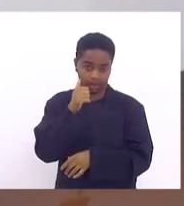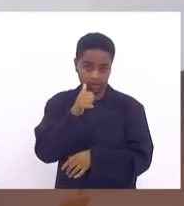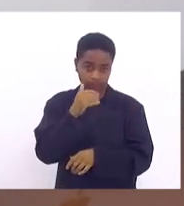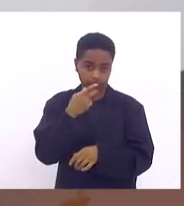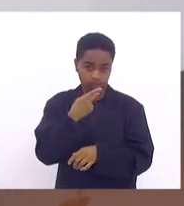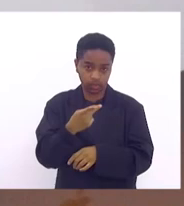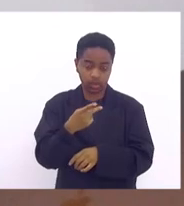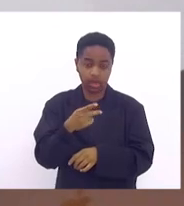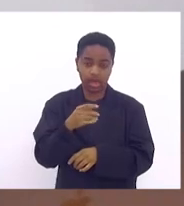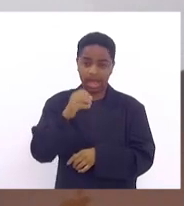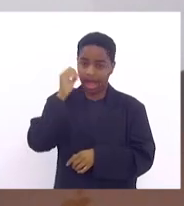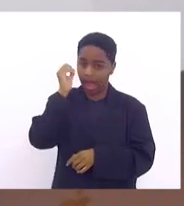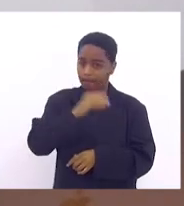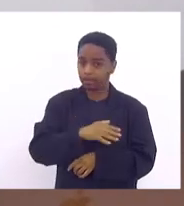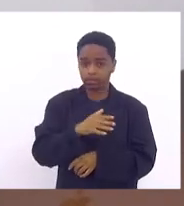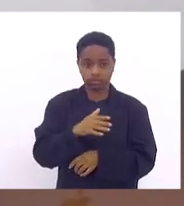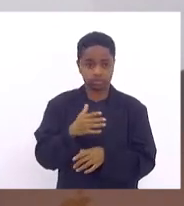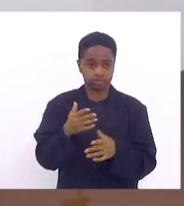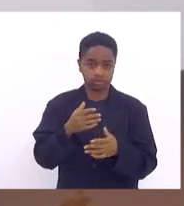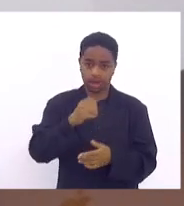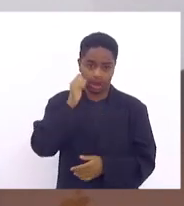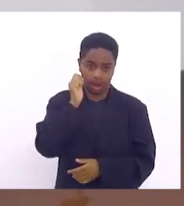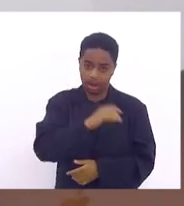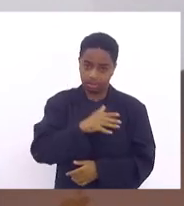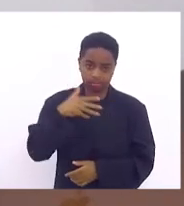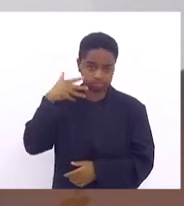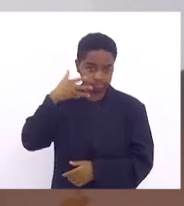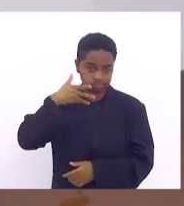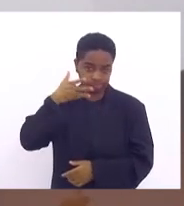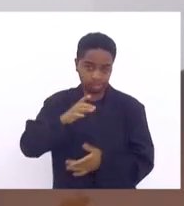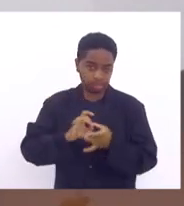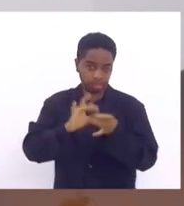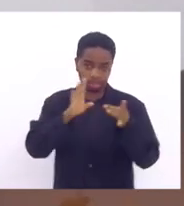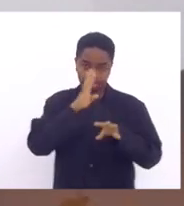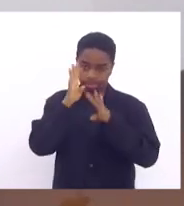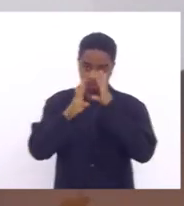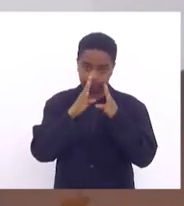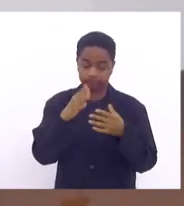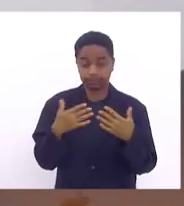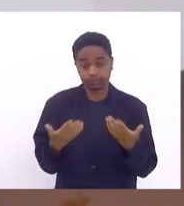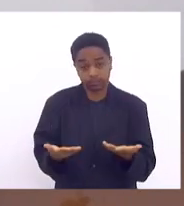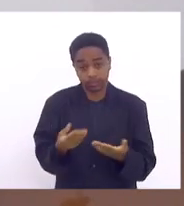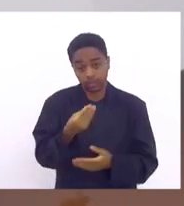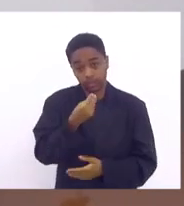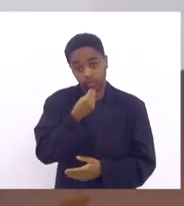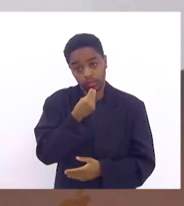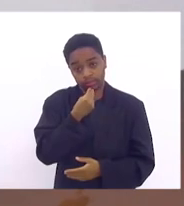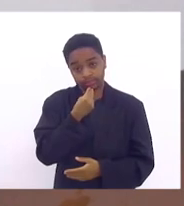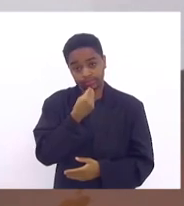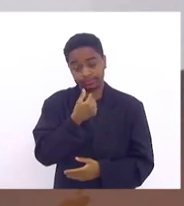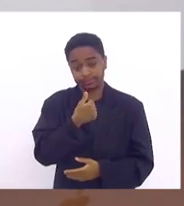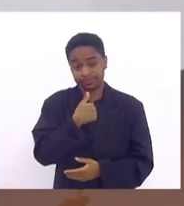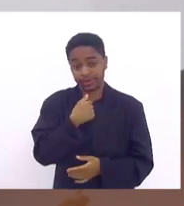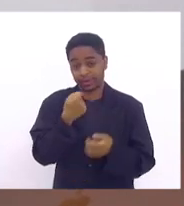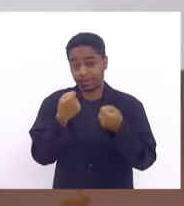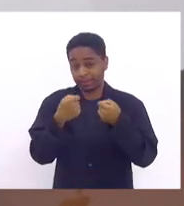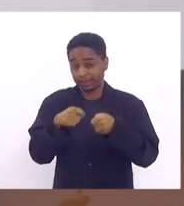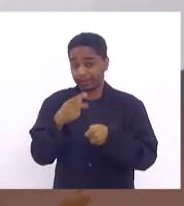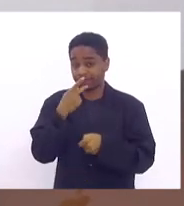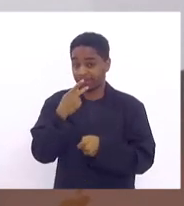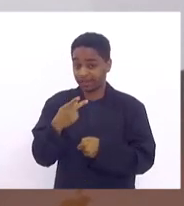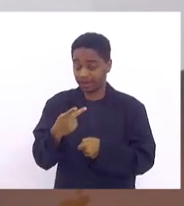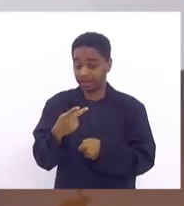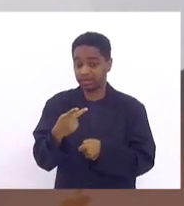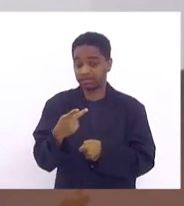Estão abusando Estão abusando dessa Liberdade aí Claro Eu precisaria só dizer que